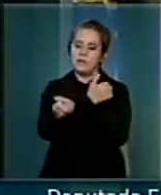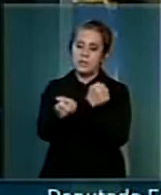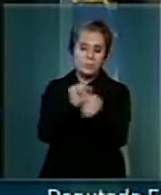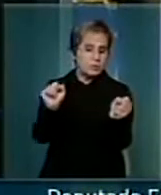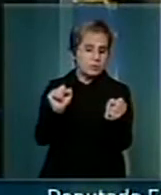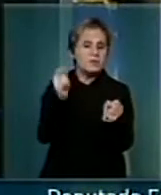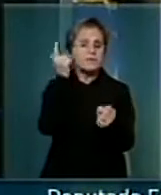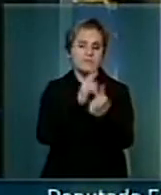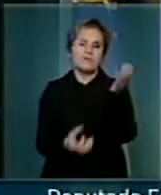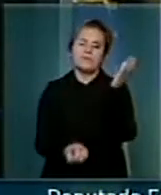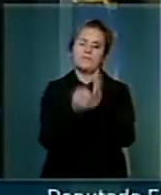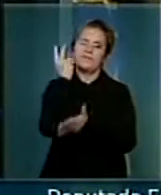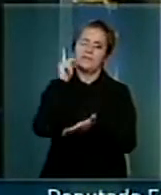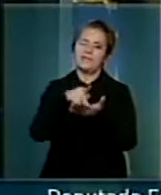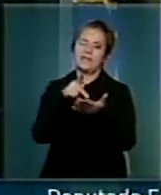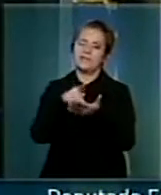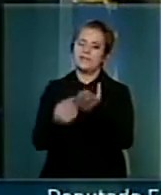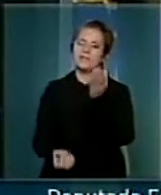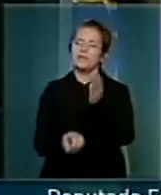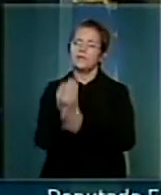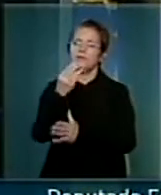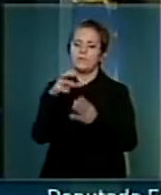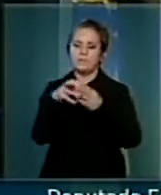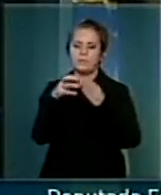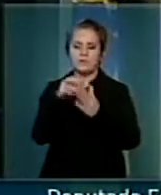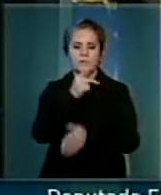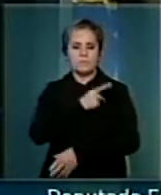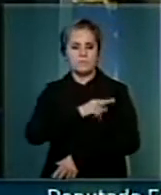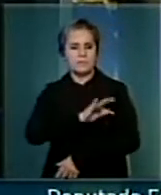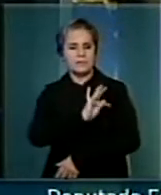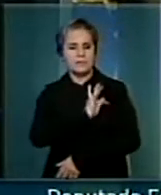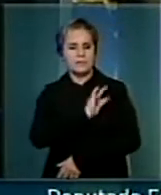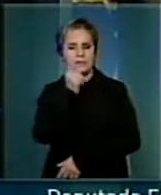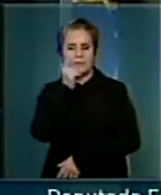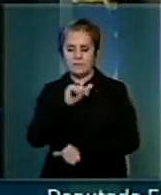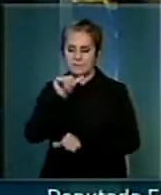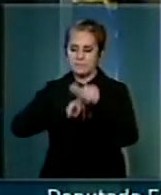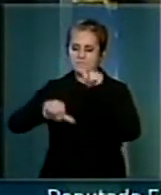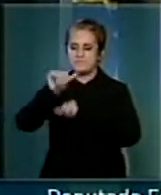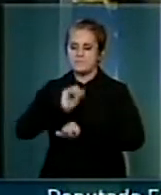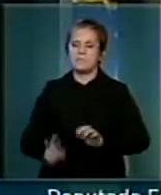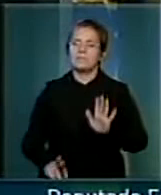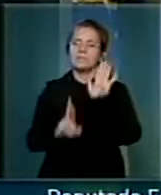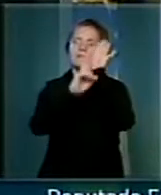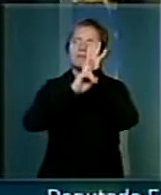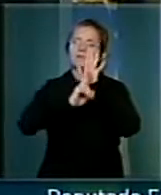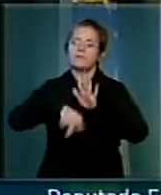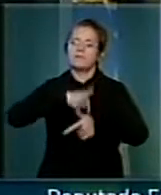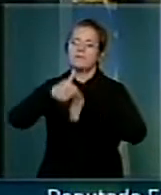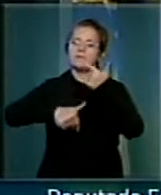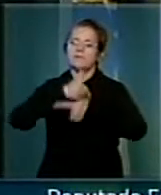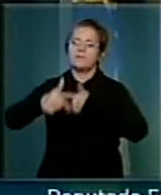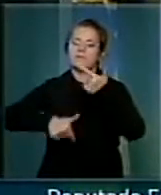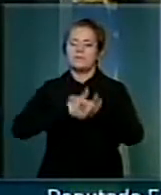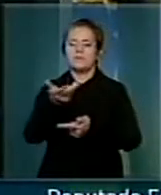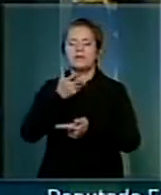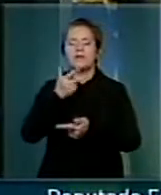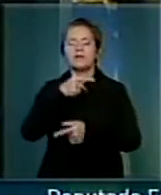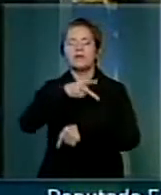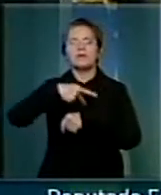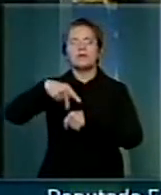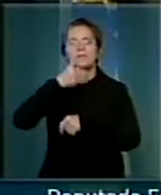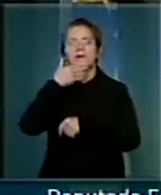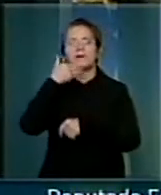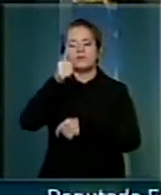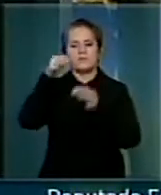o Partido dos Trabalhadores e transformamos no porta-voz daqueles que almejavam um país melhor, um país mais